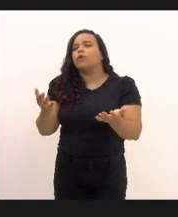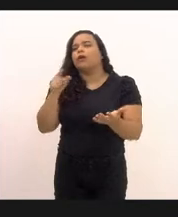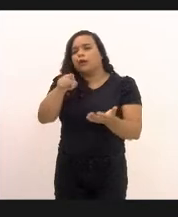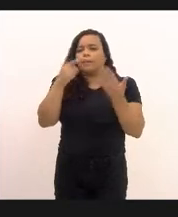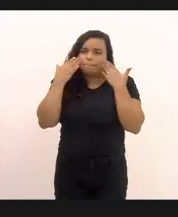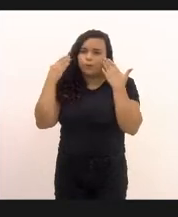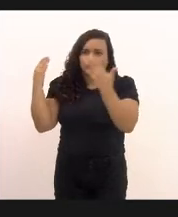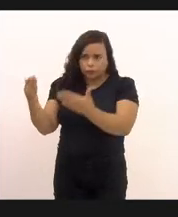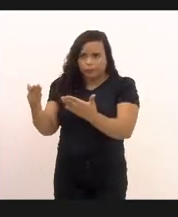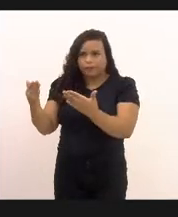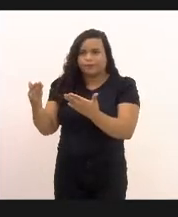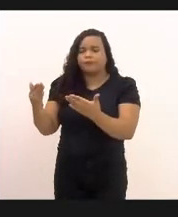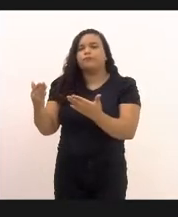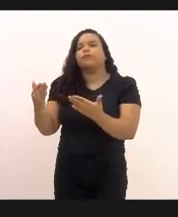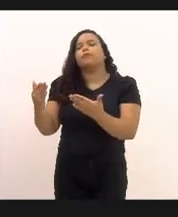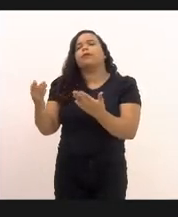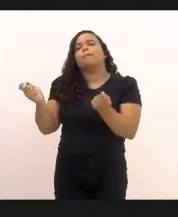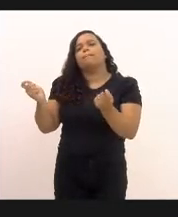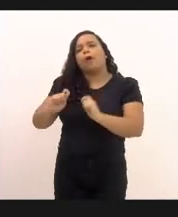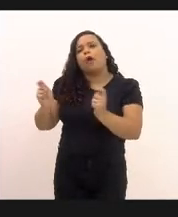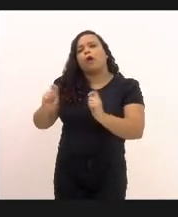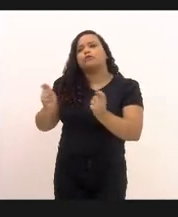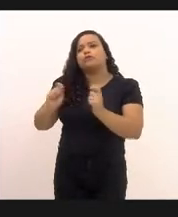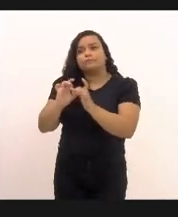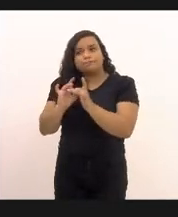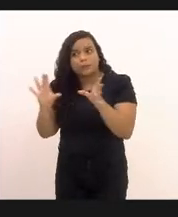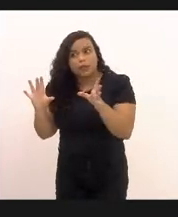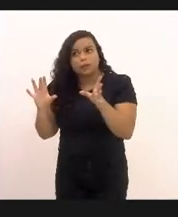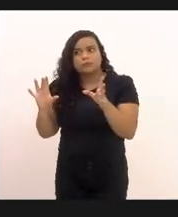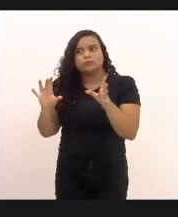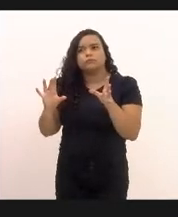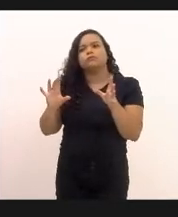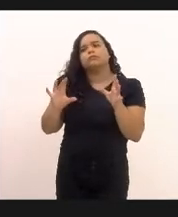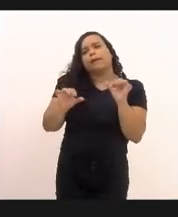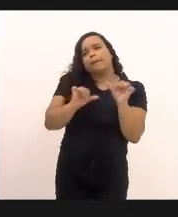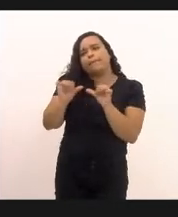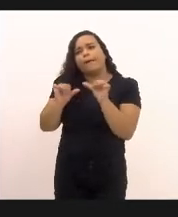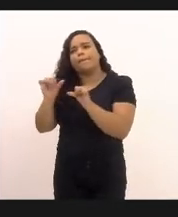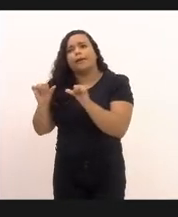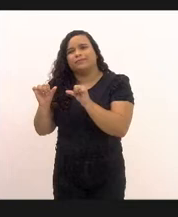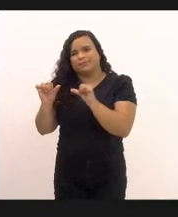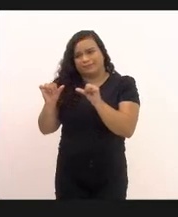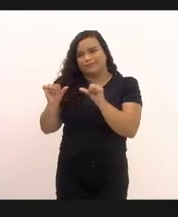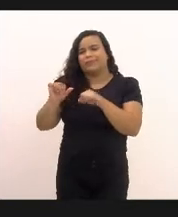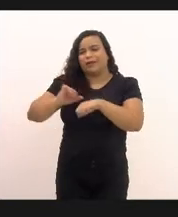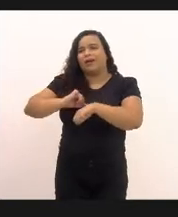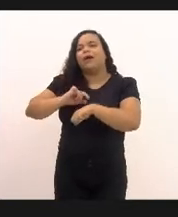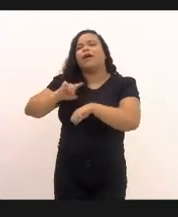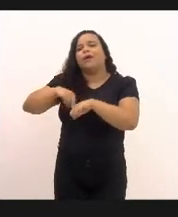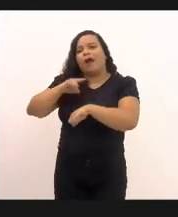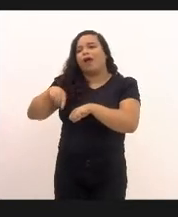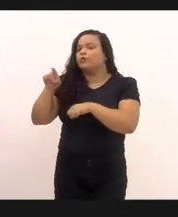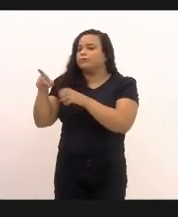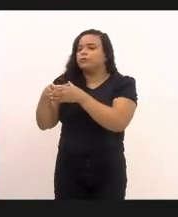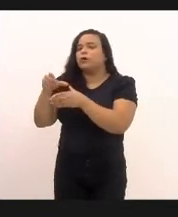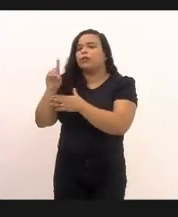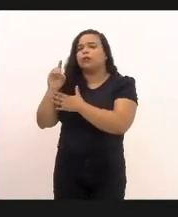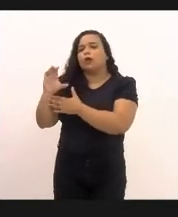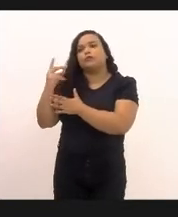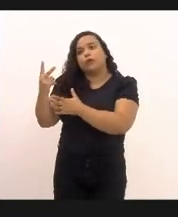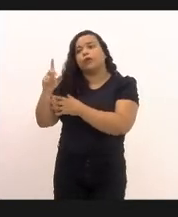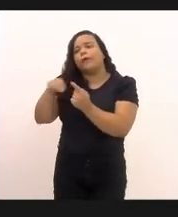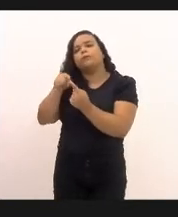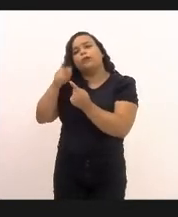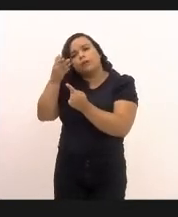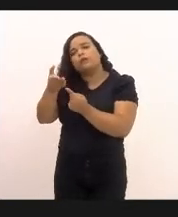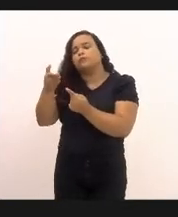apresentada para poder permitir essa migração dos DOC 2 tem justamente esse objetivo: aprimorar o texto